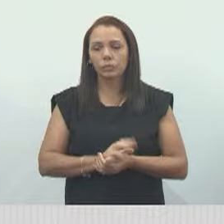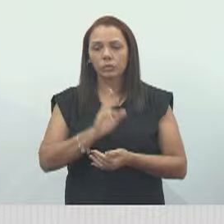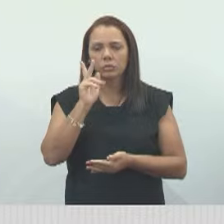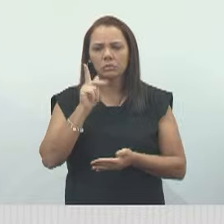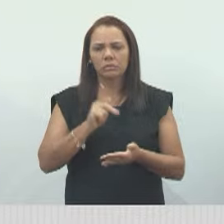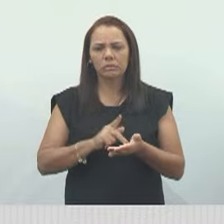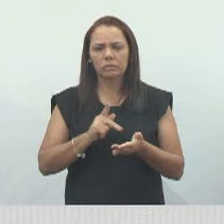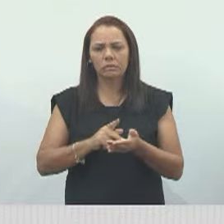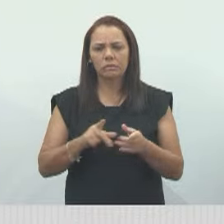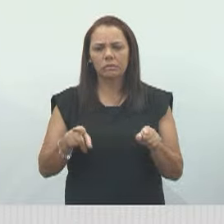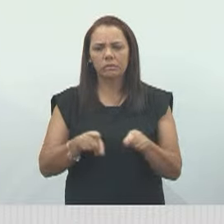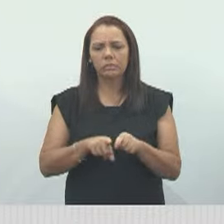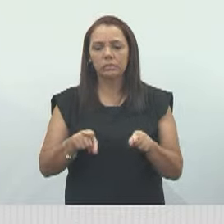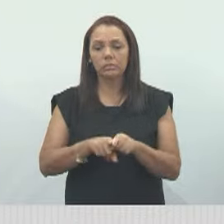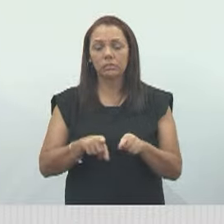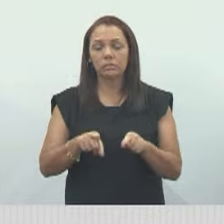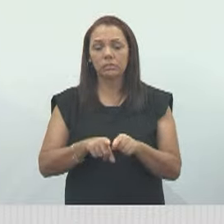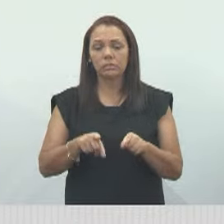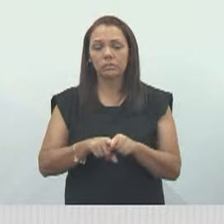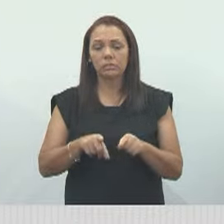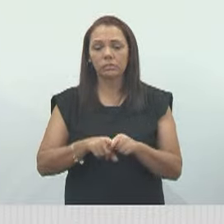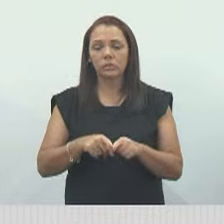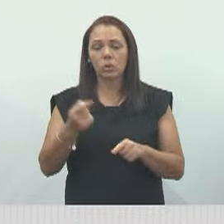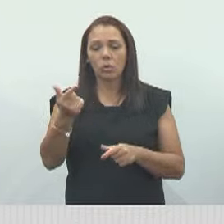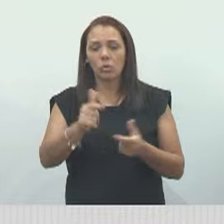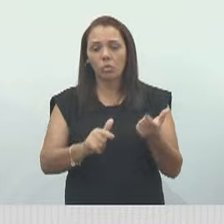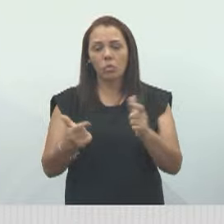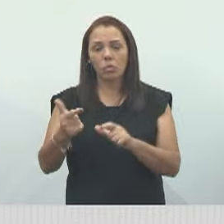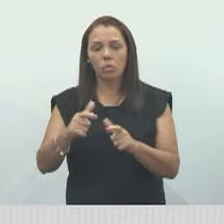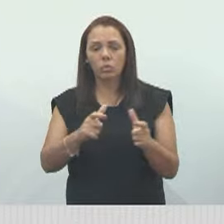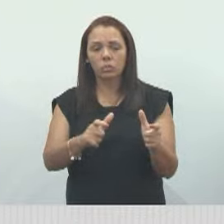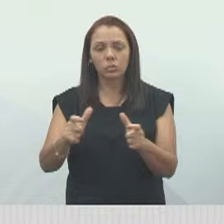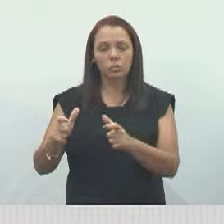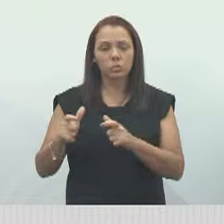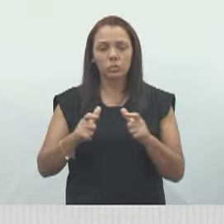certeza, também está em muitos locais de nossa cidade.